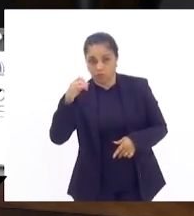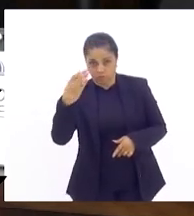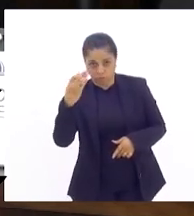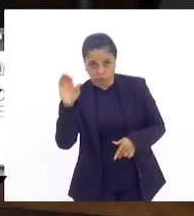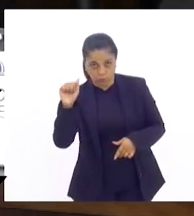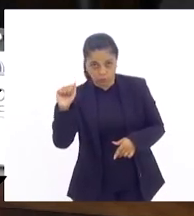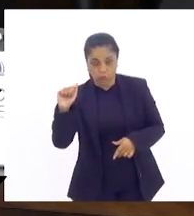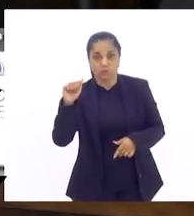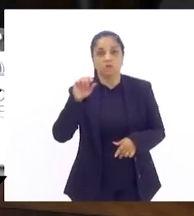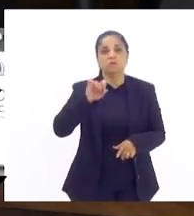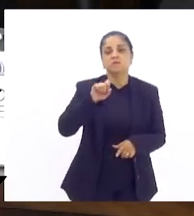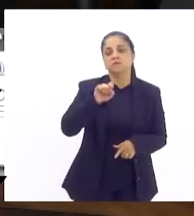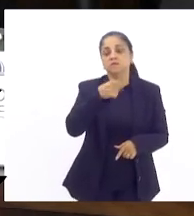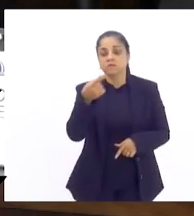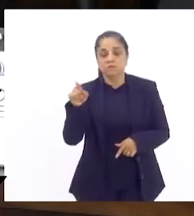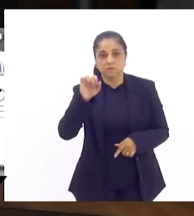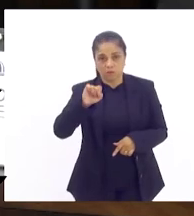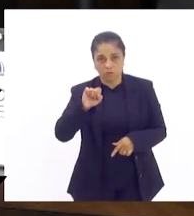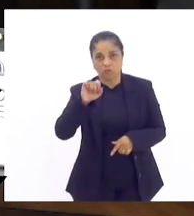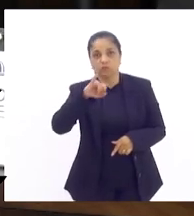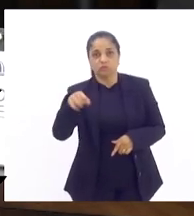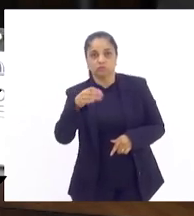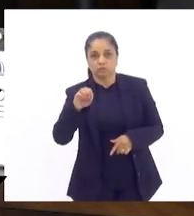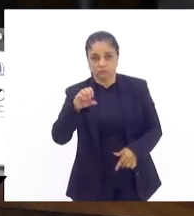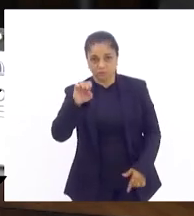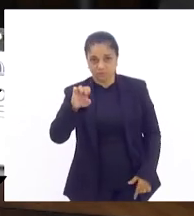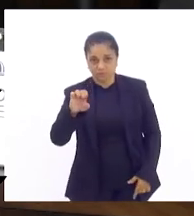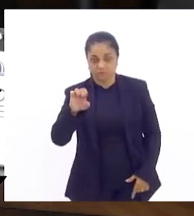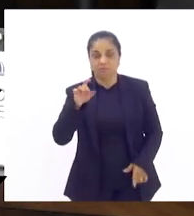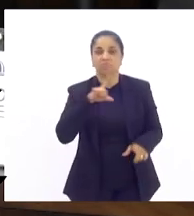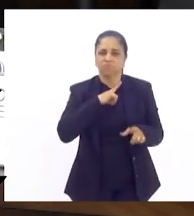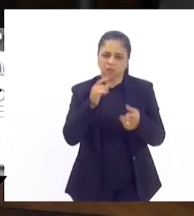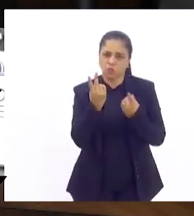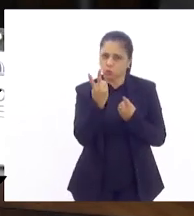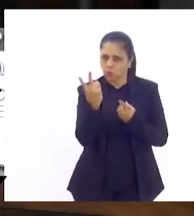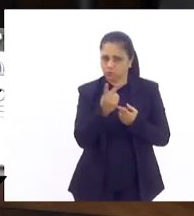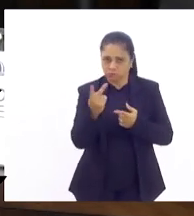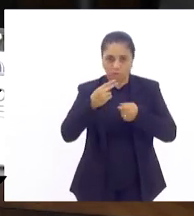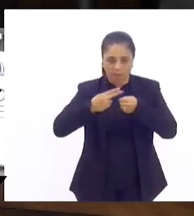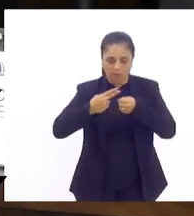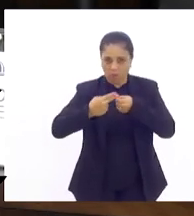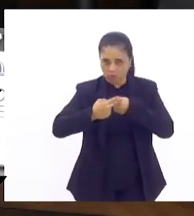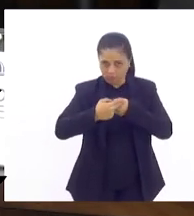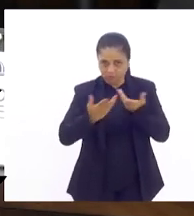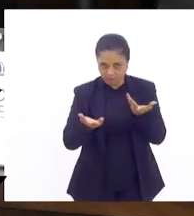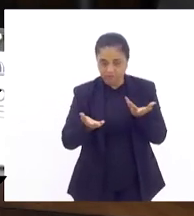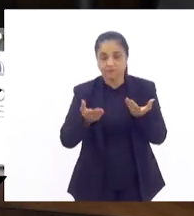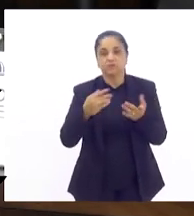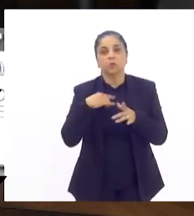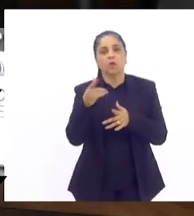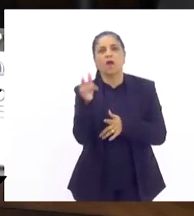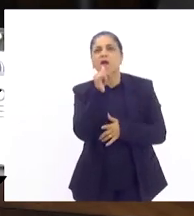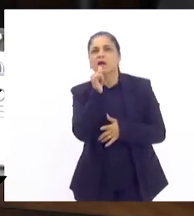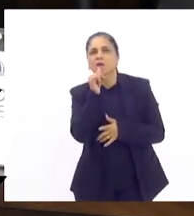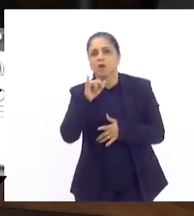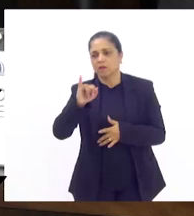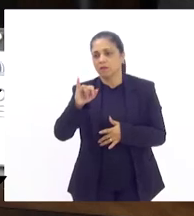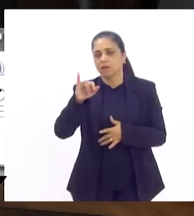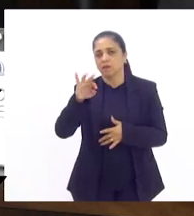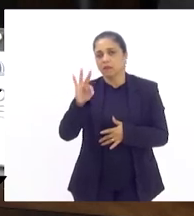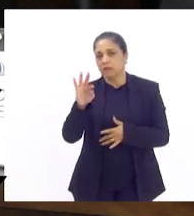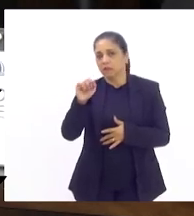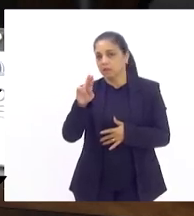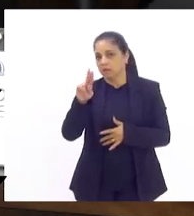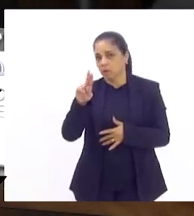visão de vocês a nossa vontade de que as águas de Tanguá, que era uma coisa que a gente queria